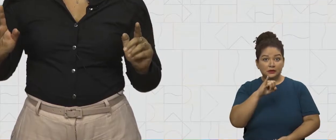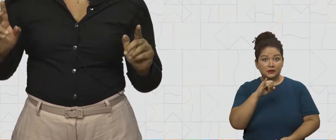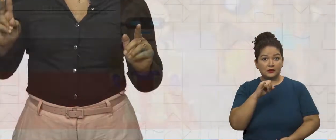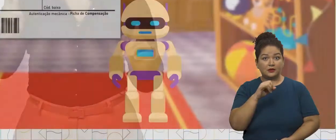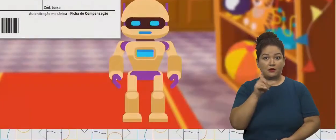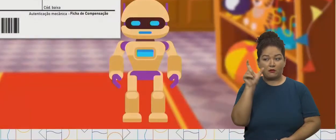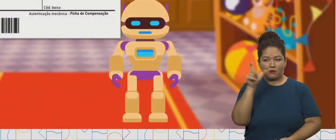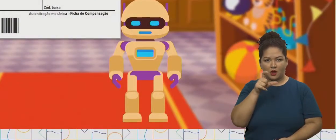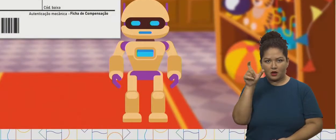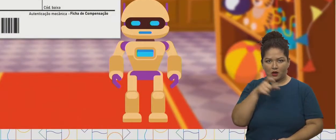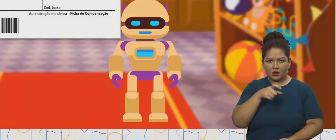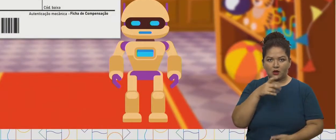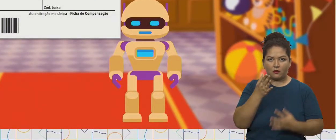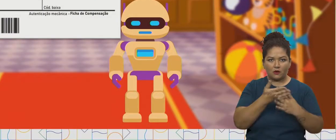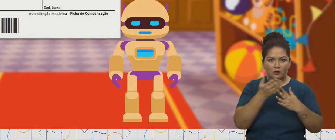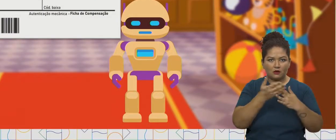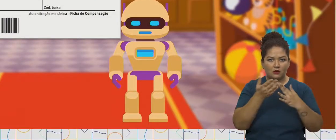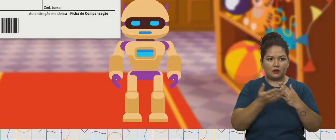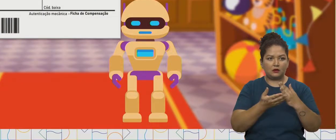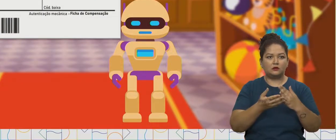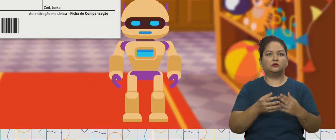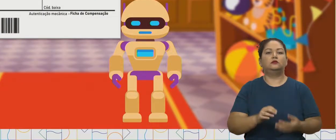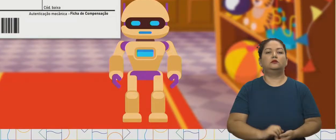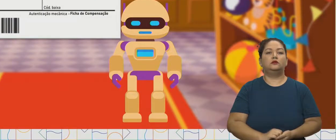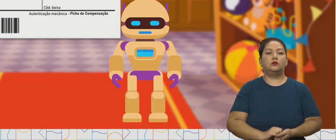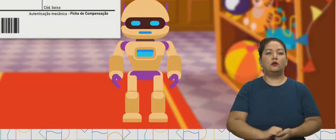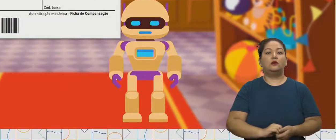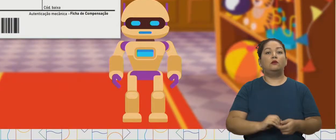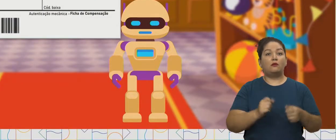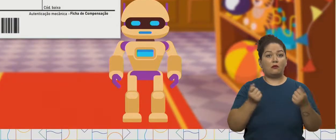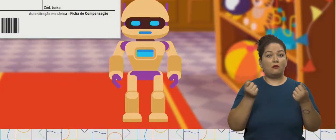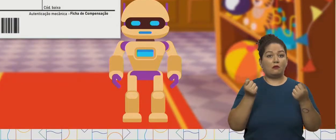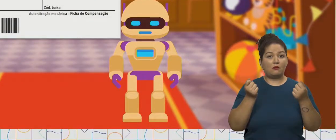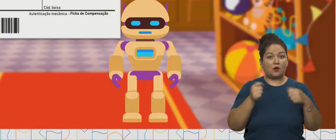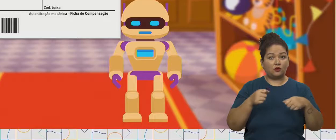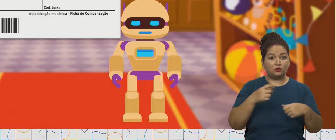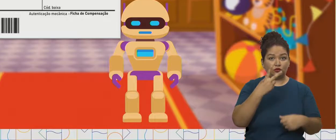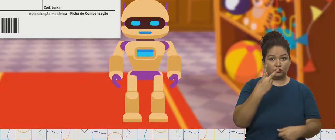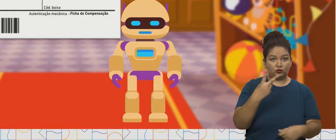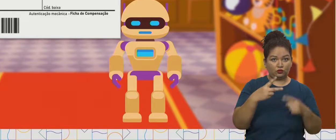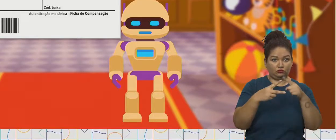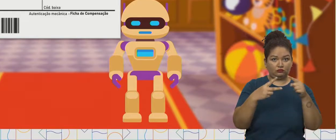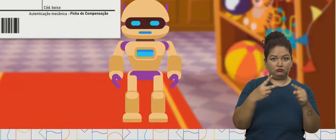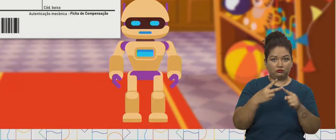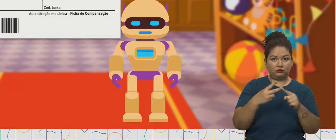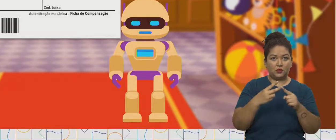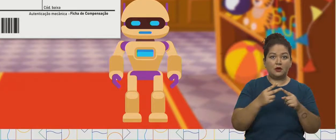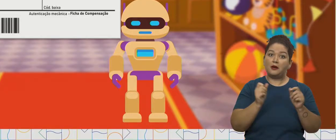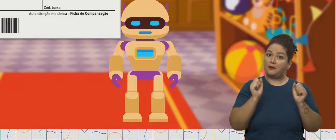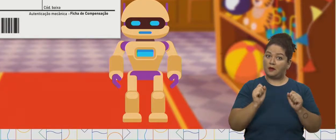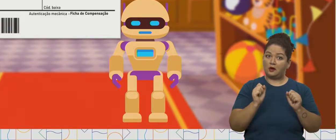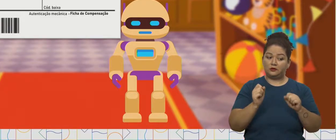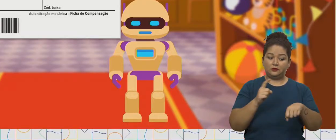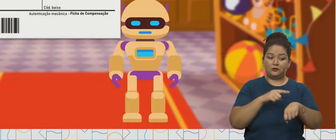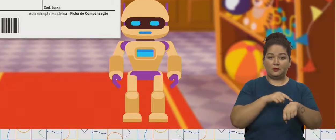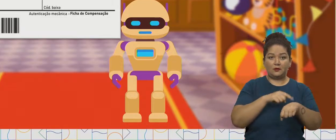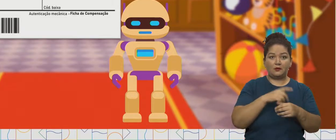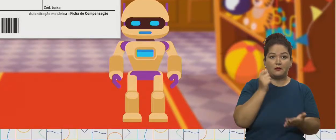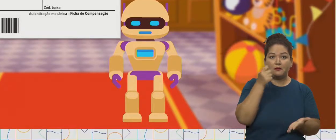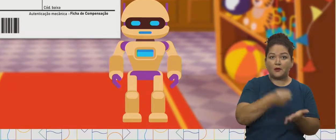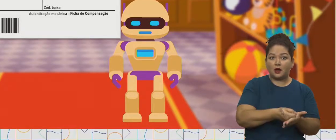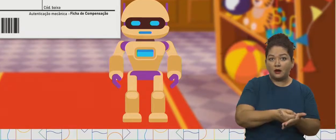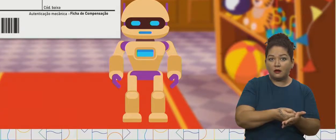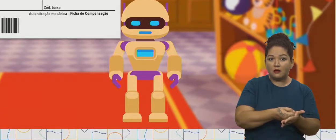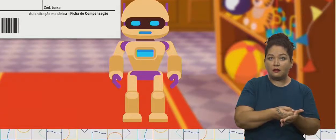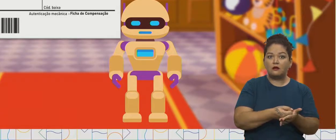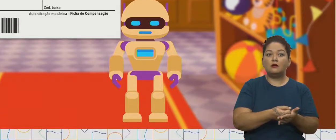crédito, existem duas opções. A primeira é o pagamento à vista, onde no mês seguinte